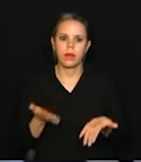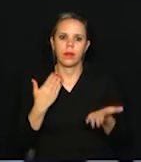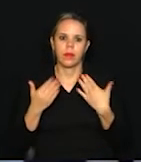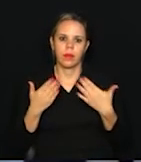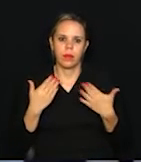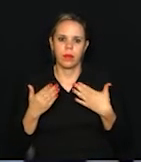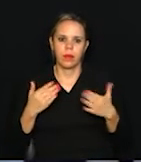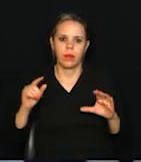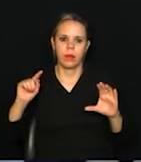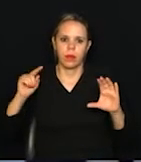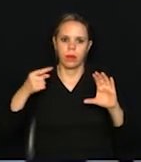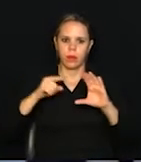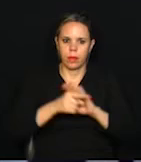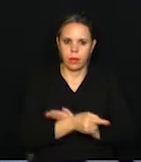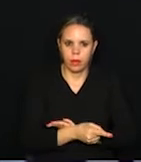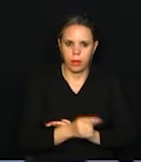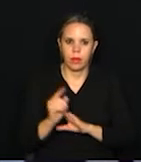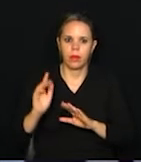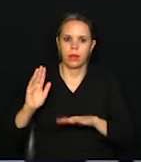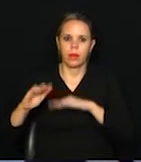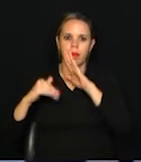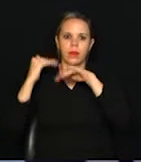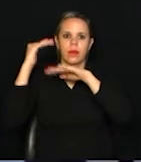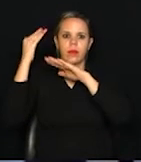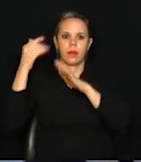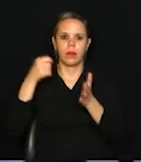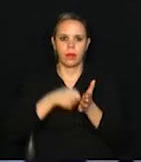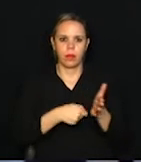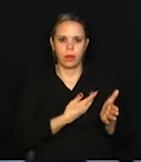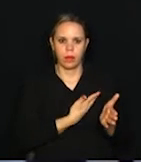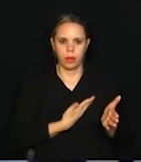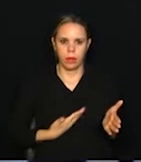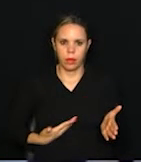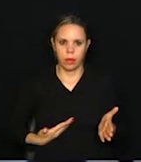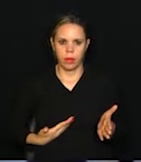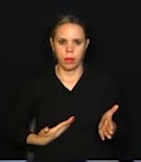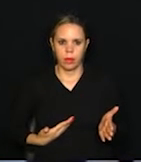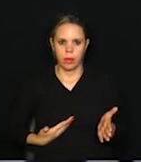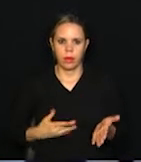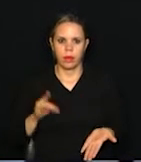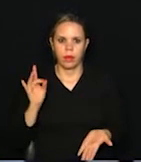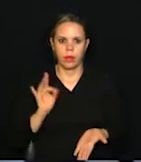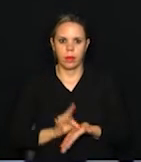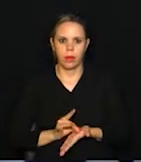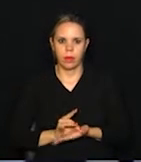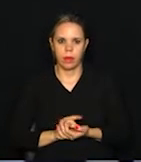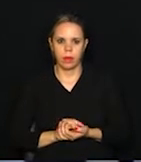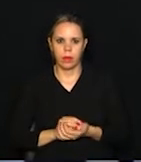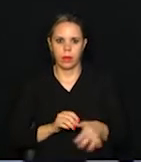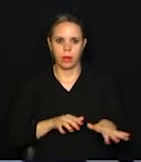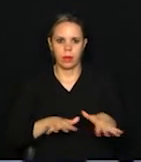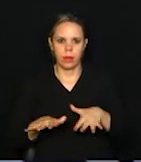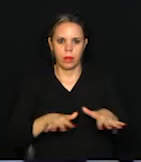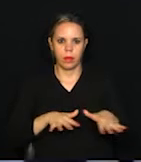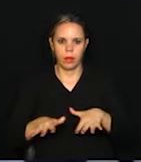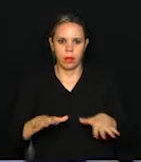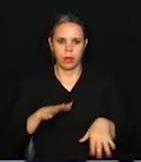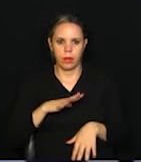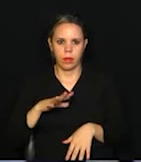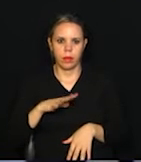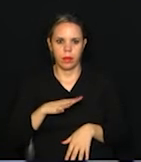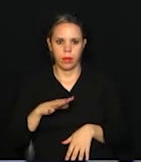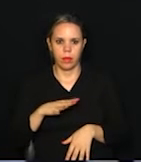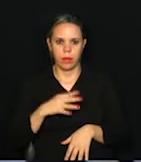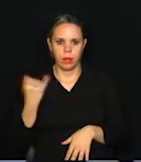no aprofundamento e na construção também de políticas públicas consistentes de mobilidade para uma cidade